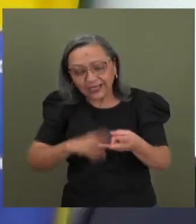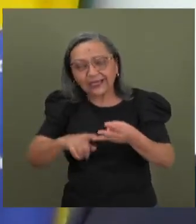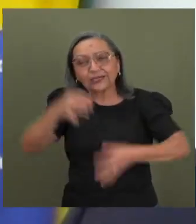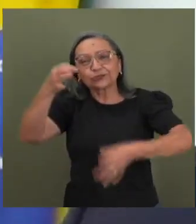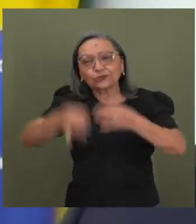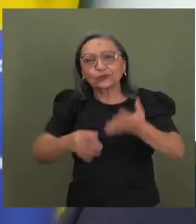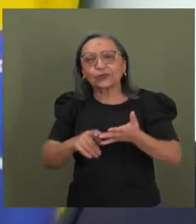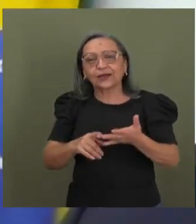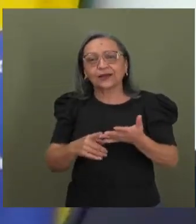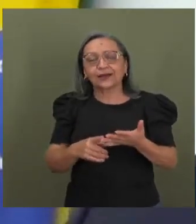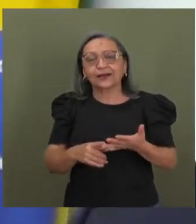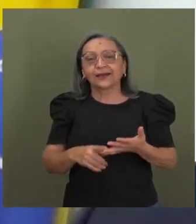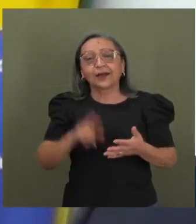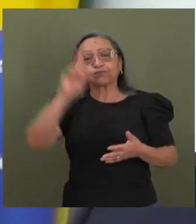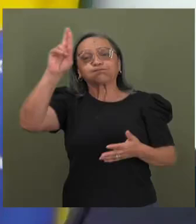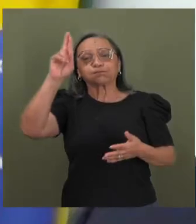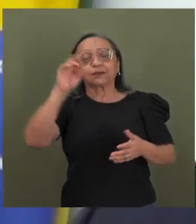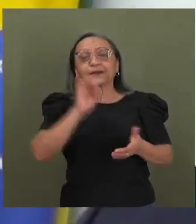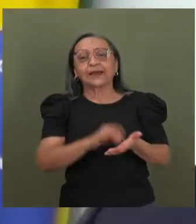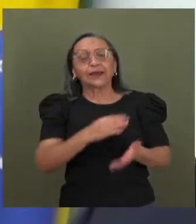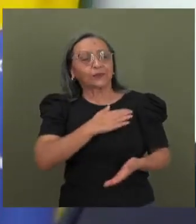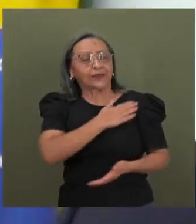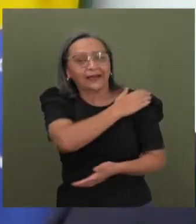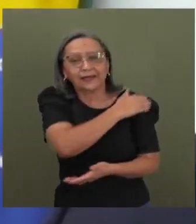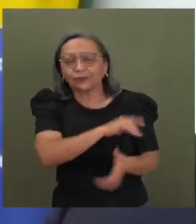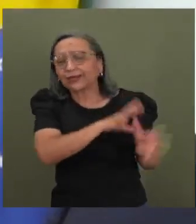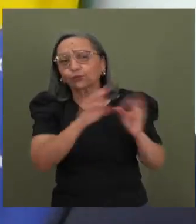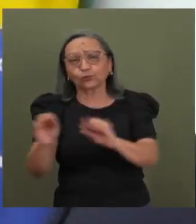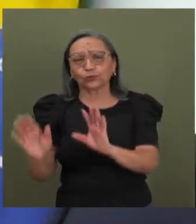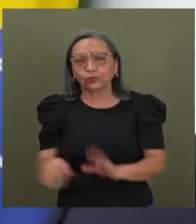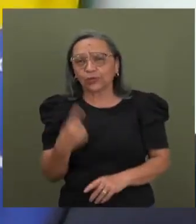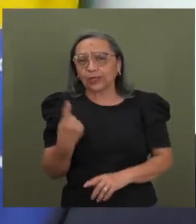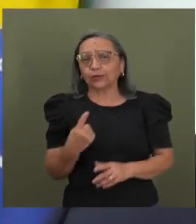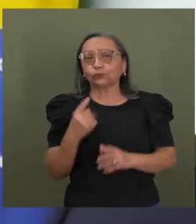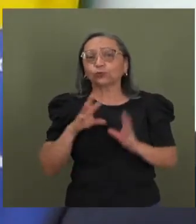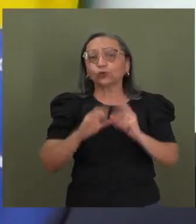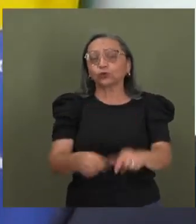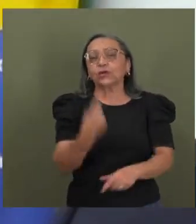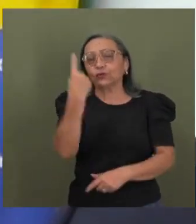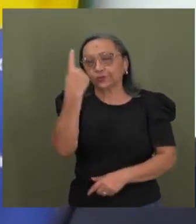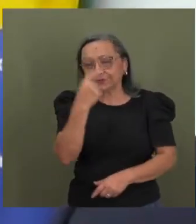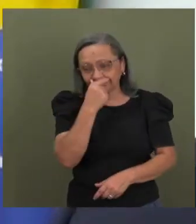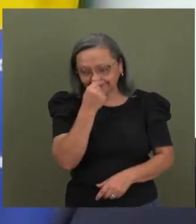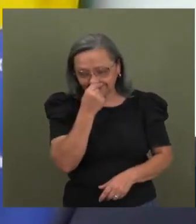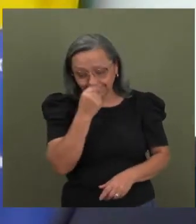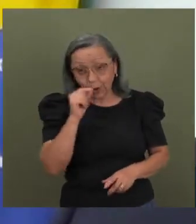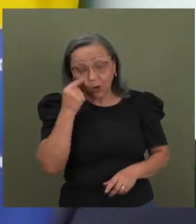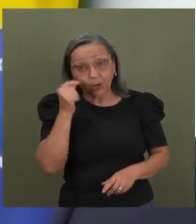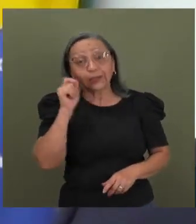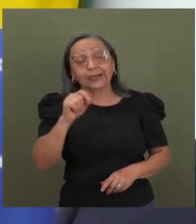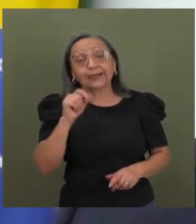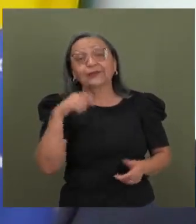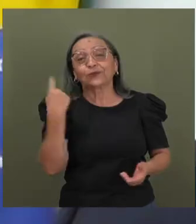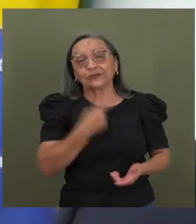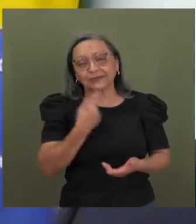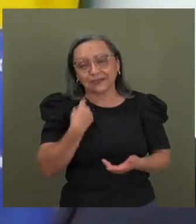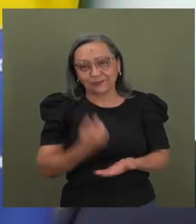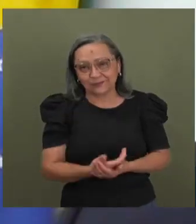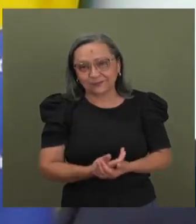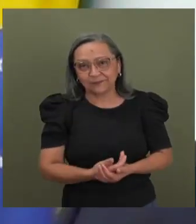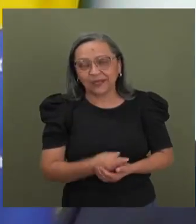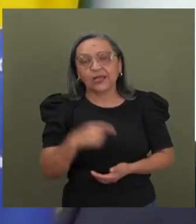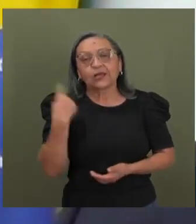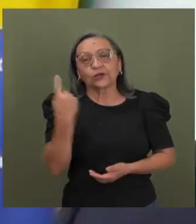julga, o dono da bola, o delegado, enfim. Olha só a que ponto nós chegamos.